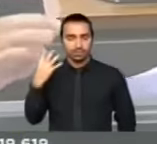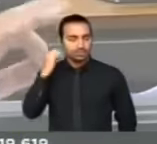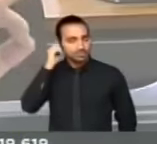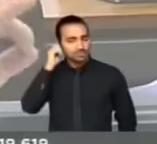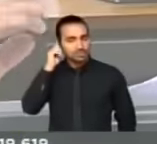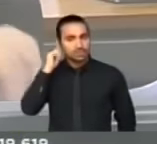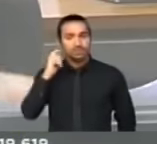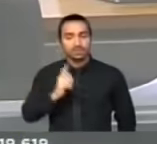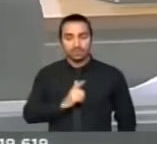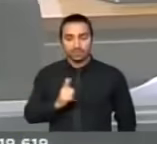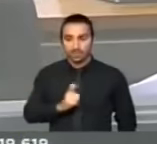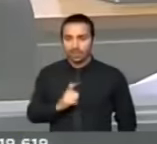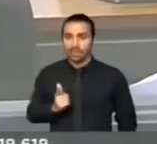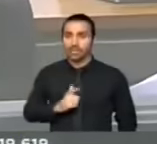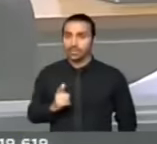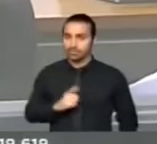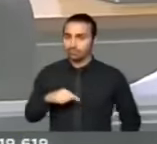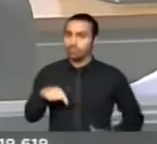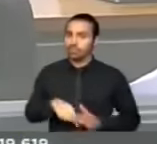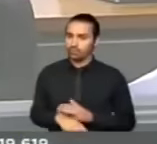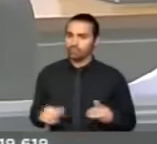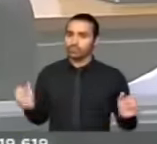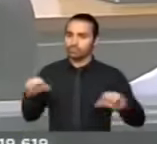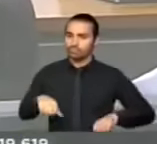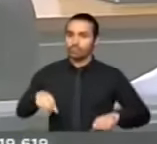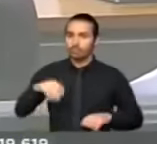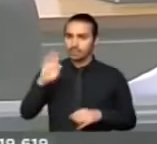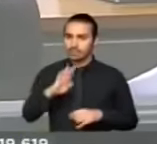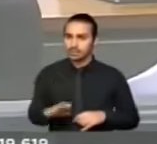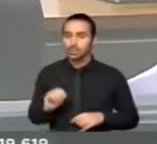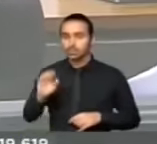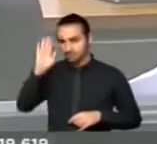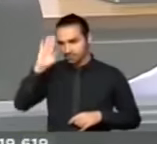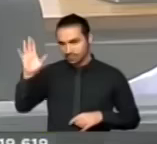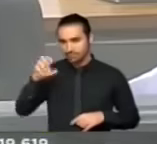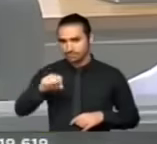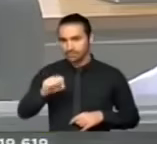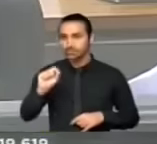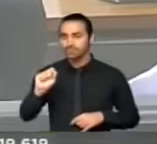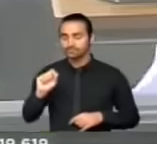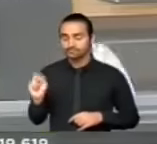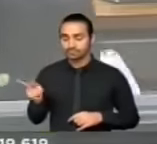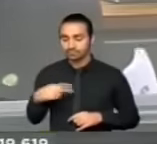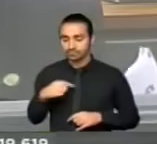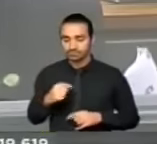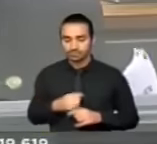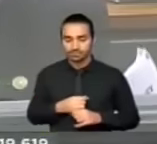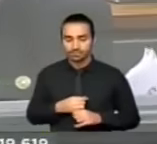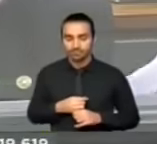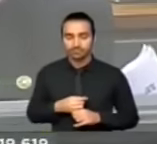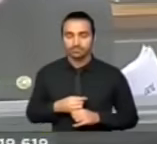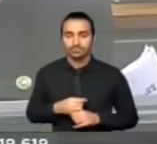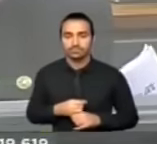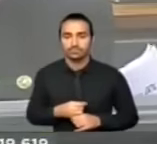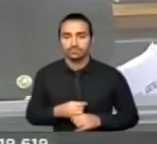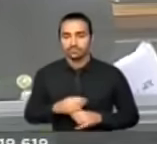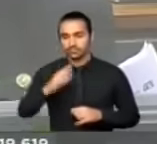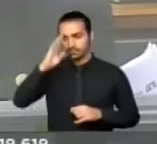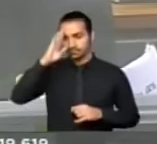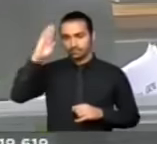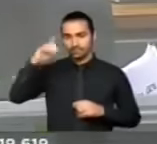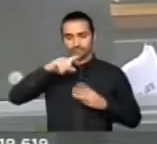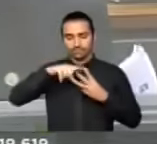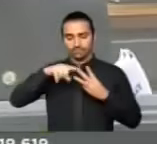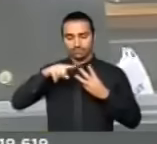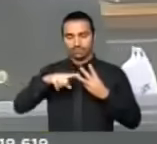nós tivemos uma profunda crise aqui no Brasil. E a crise era a seguinte. As Forças Armadas botaram